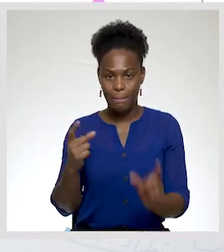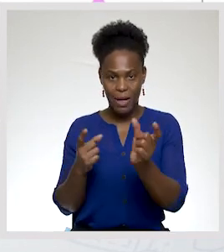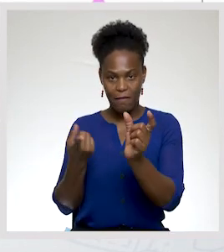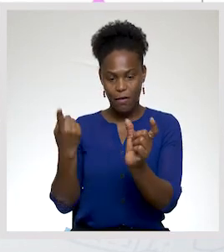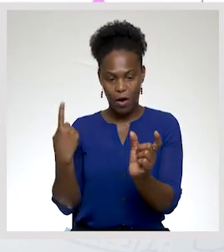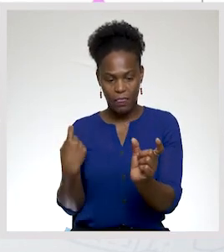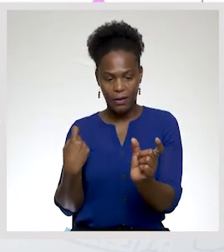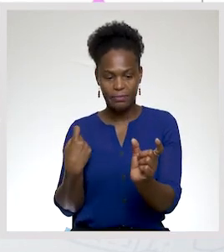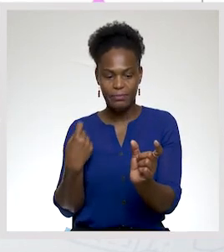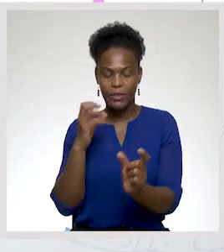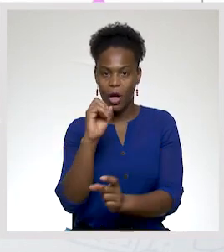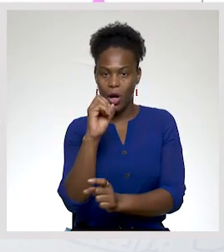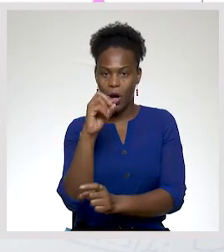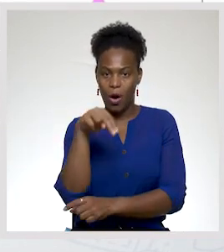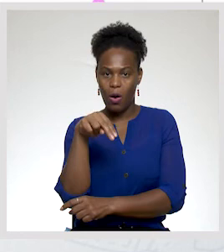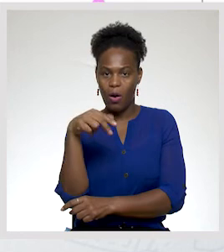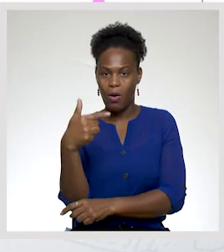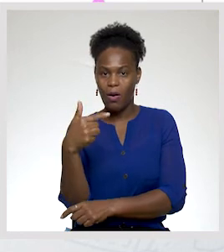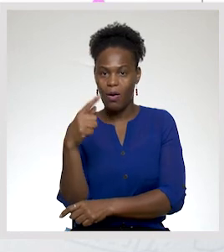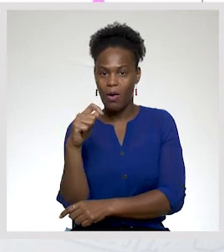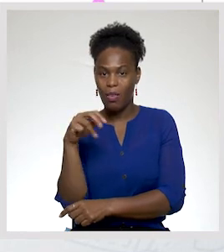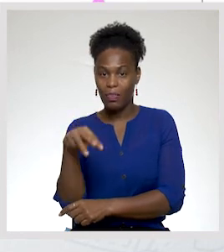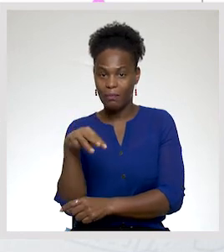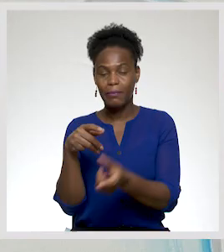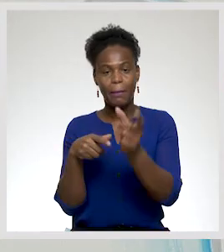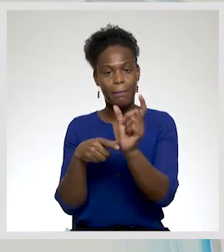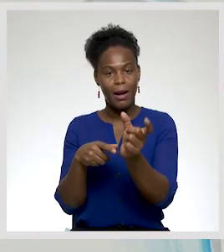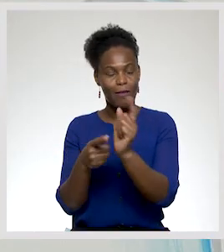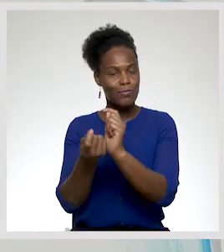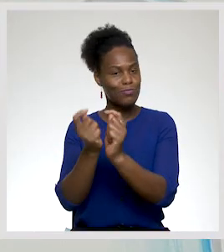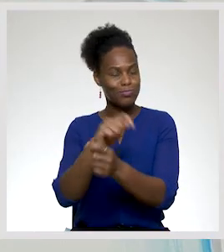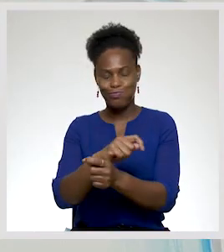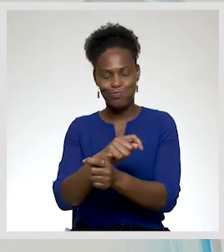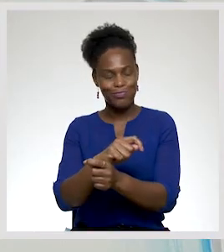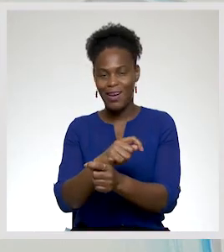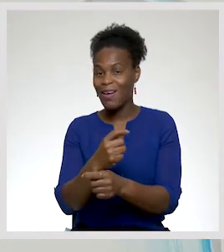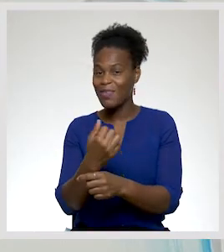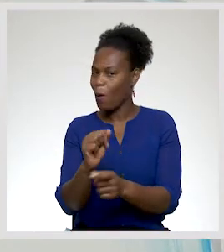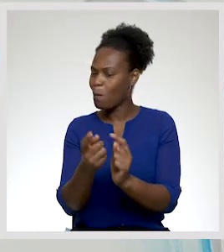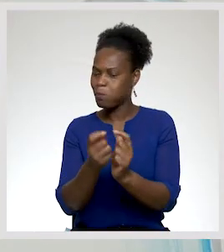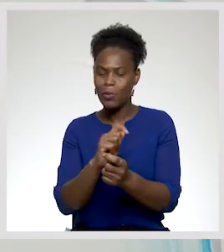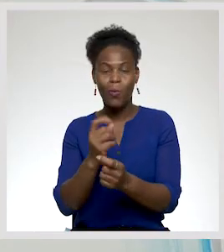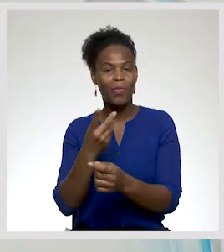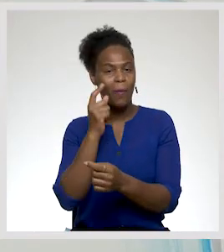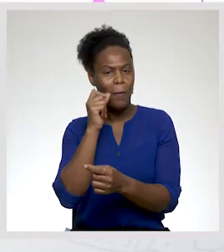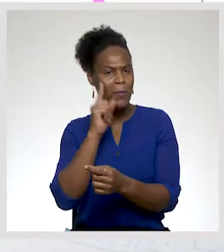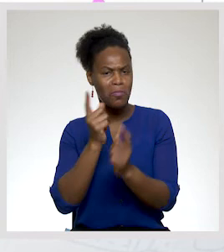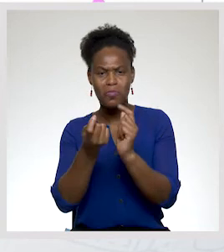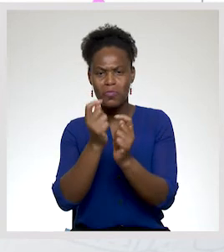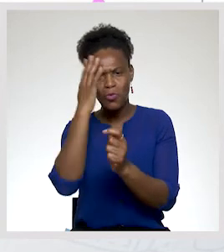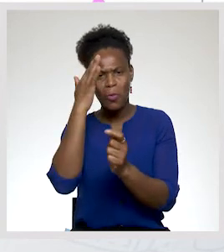vamos lá ver, é uma palavra invariável, porque não varia nem quanto ao gênero, nem quanto ao